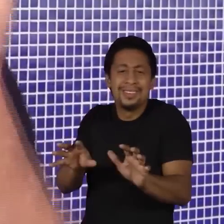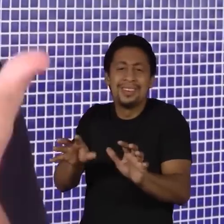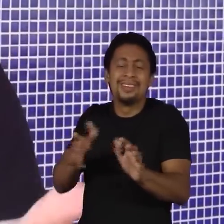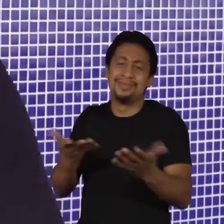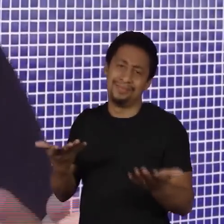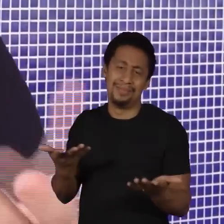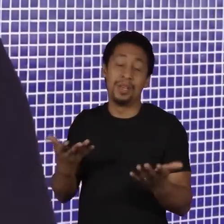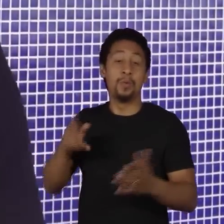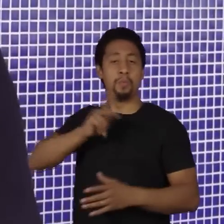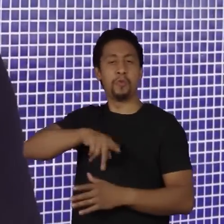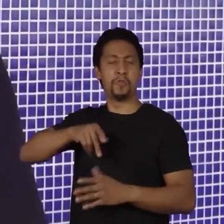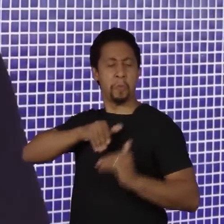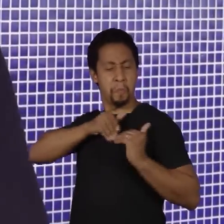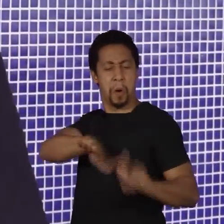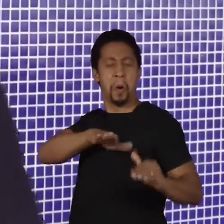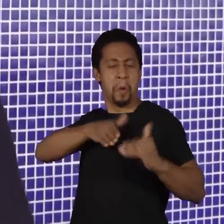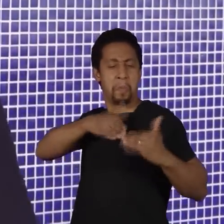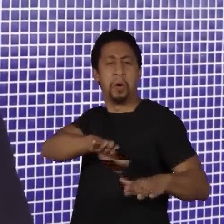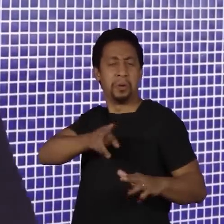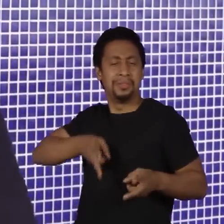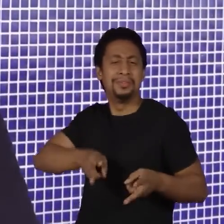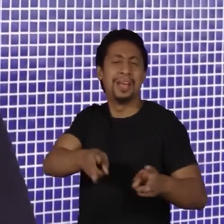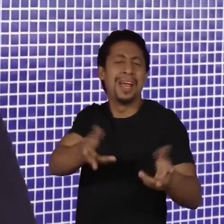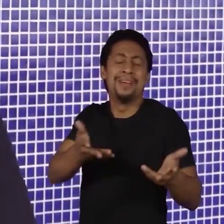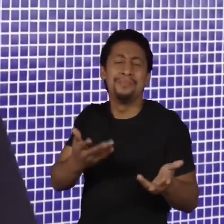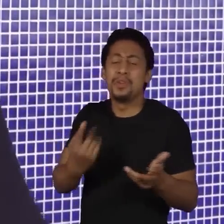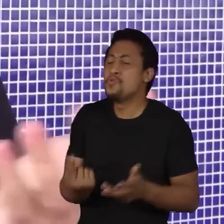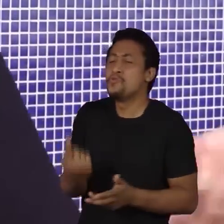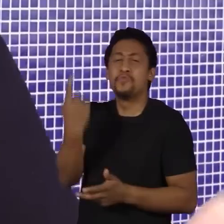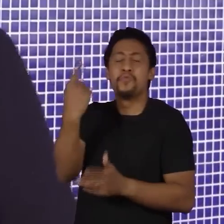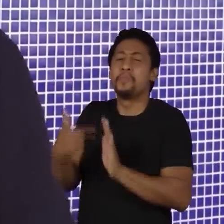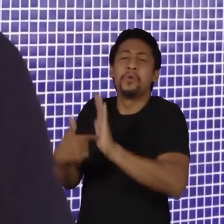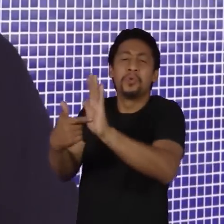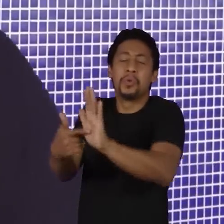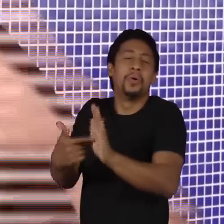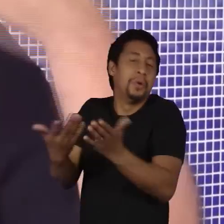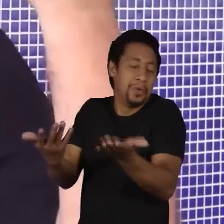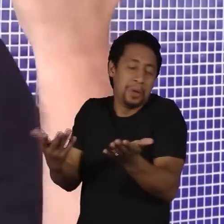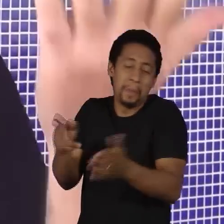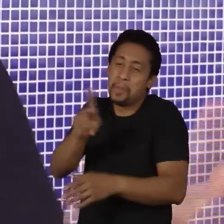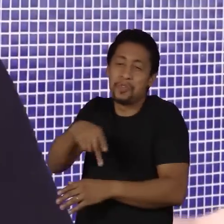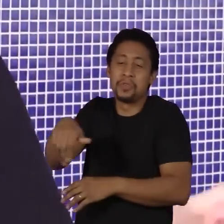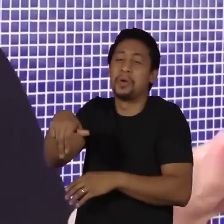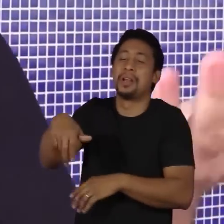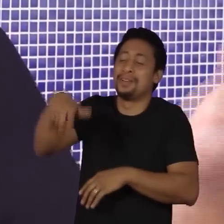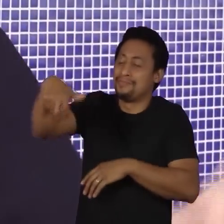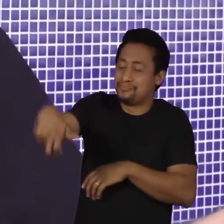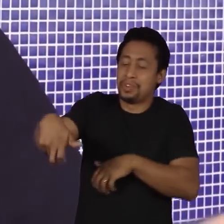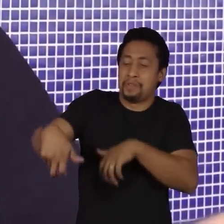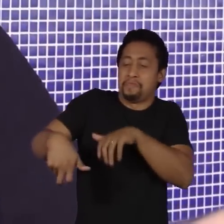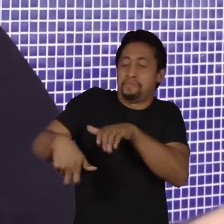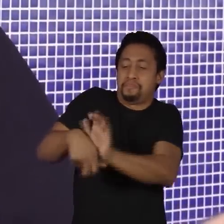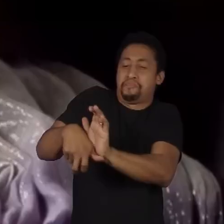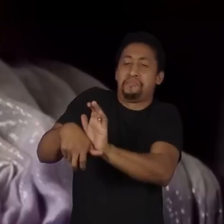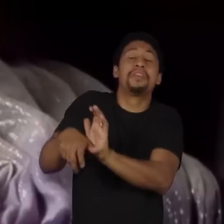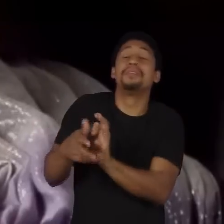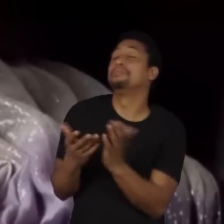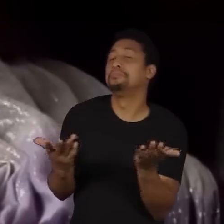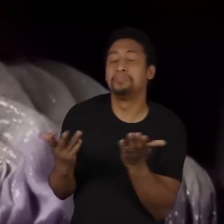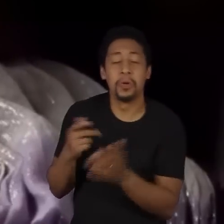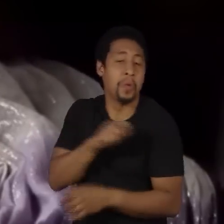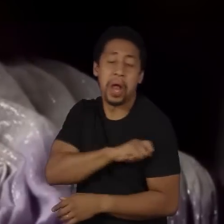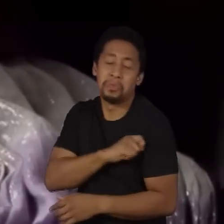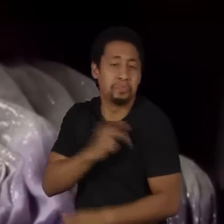pelos professores. O que tem uma vez, teatralmente, uma professora ser enrabada por um aluno? Por